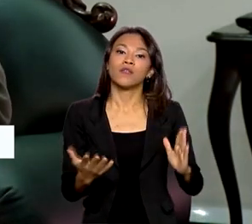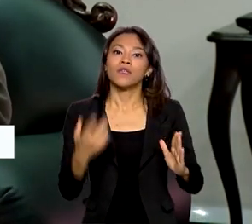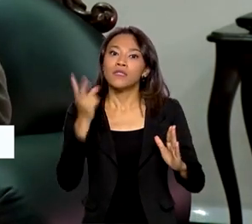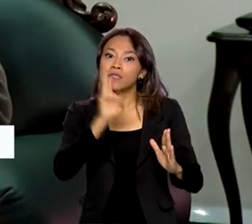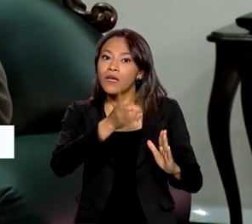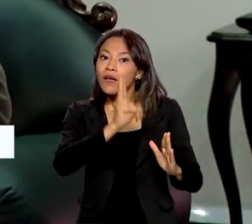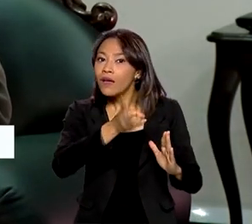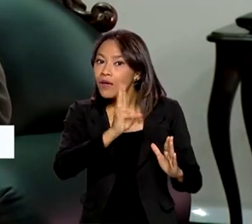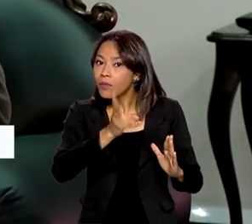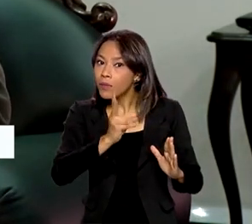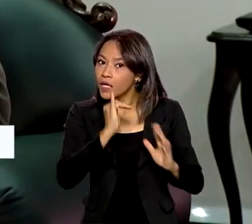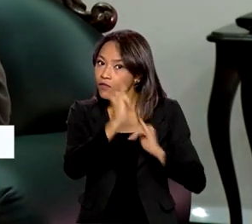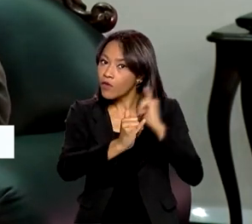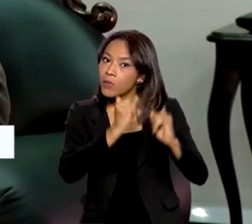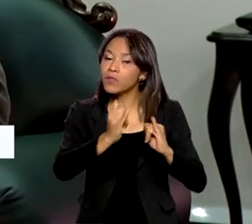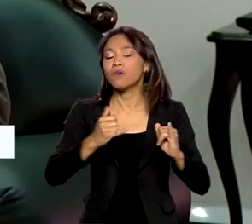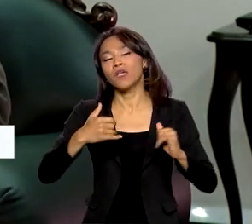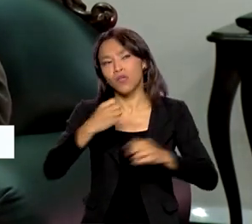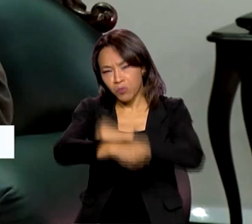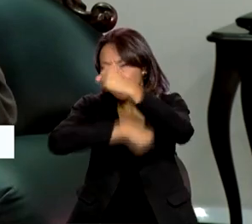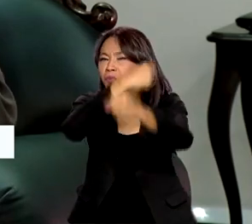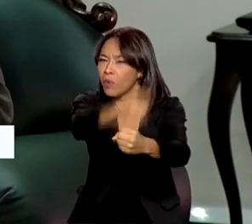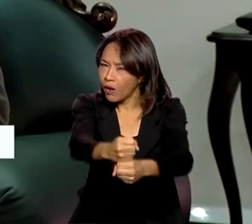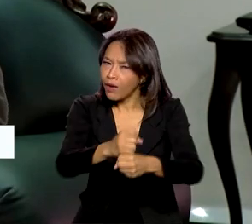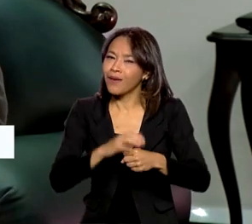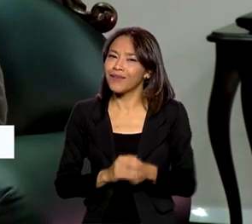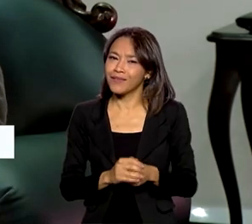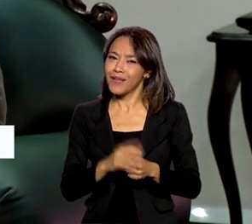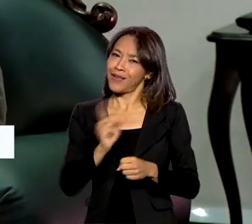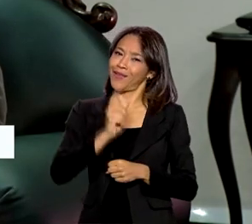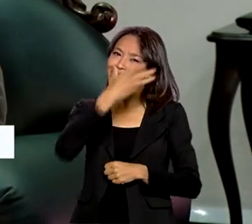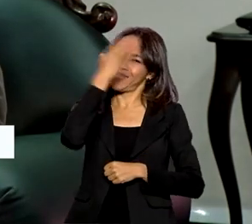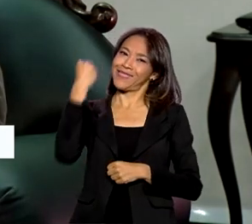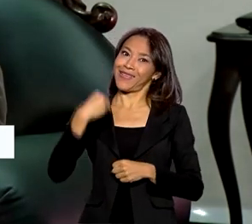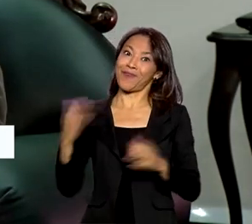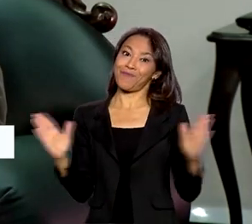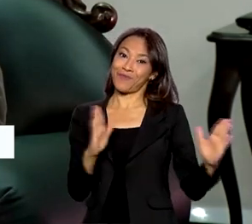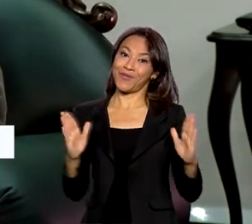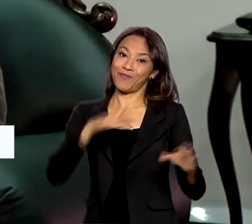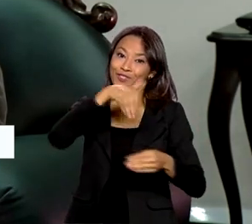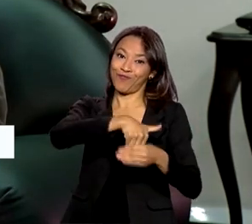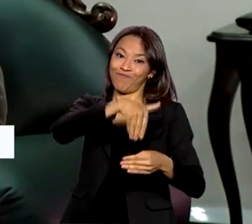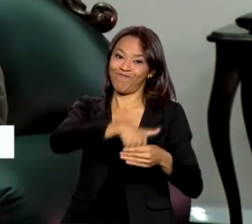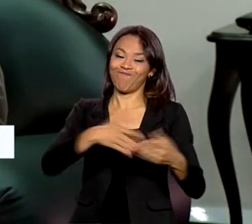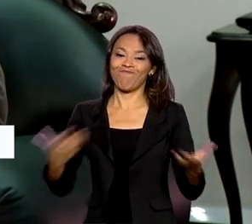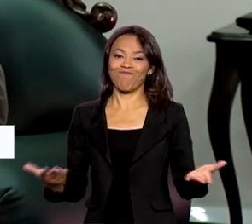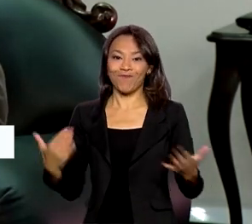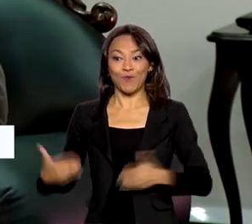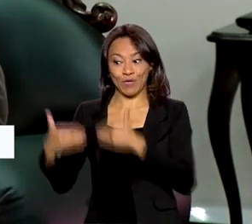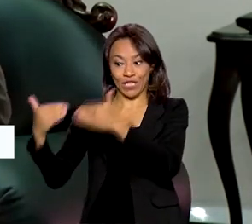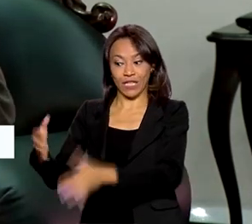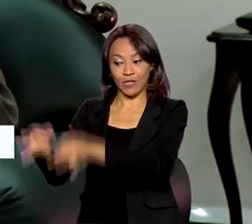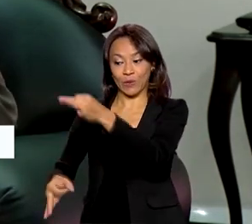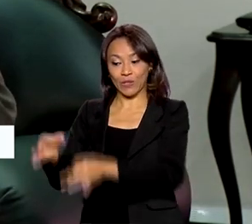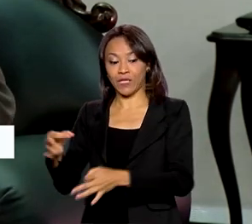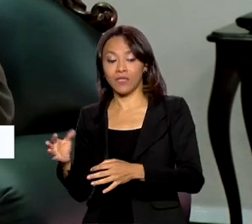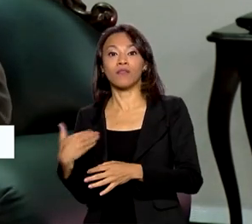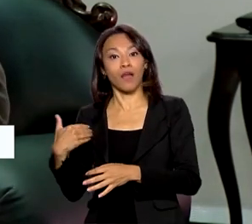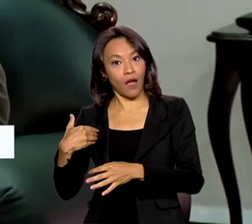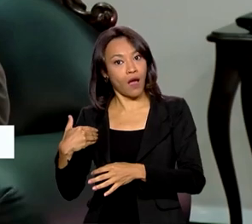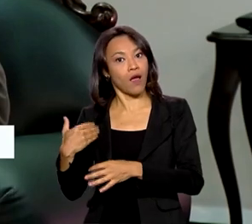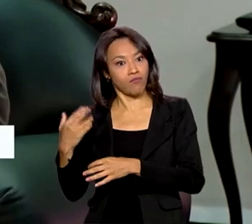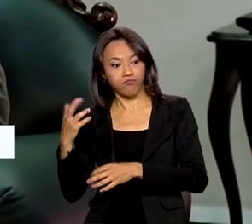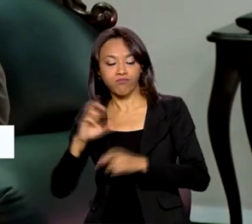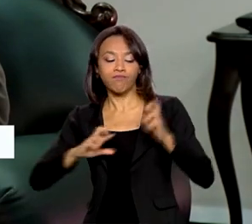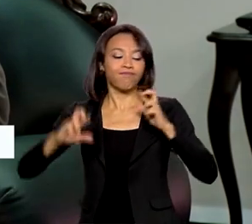atualizado em relação a isso e2022 mas não podemos esquecer que o ano de eleição o Ministério da Justiça também está totalmente envolvido